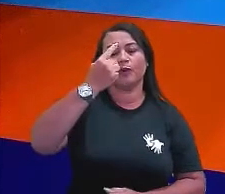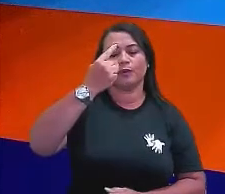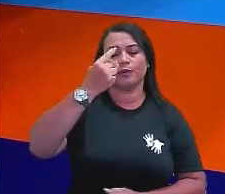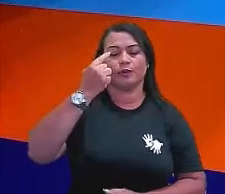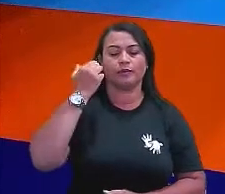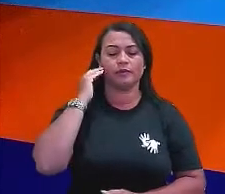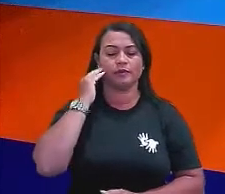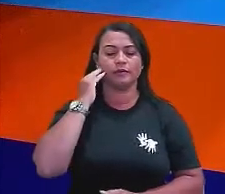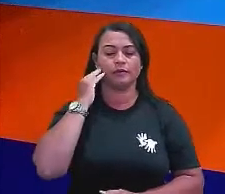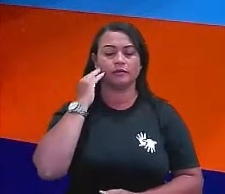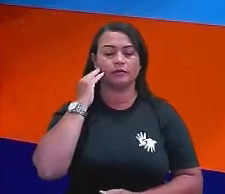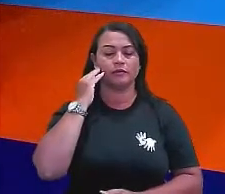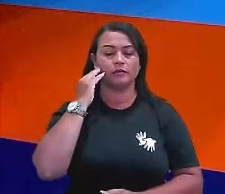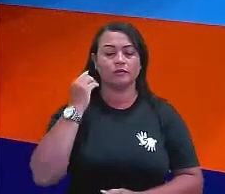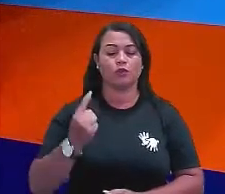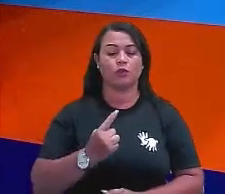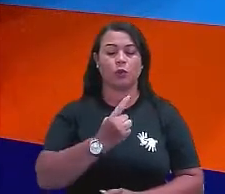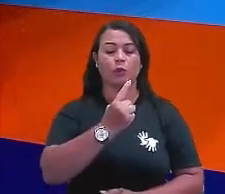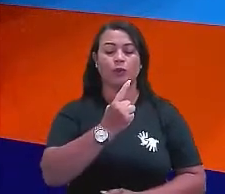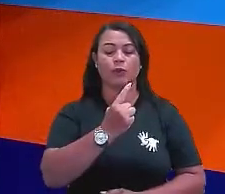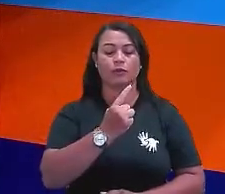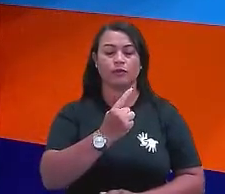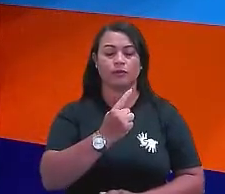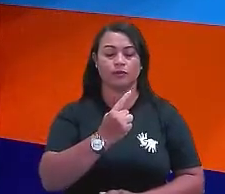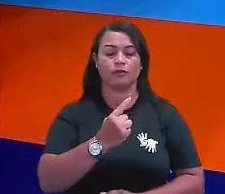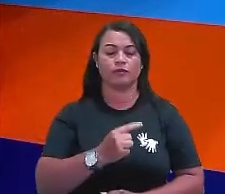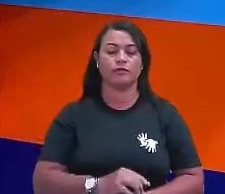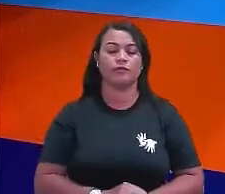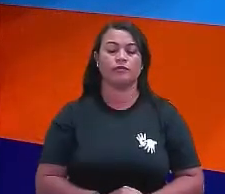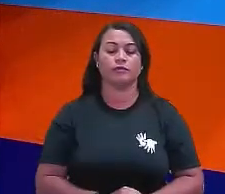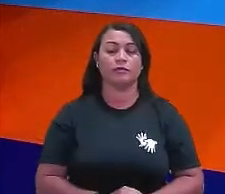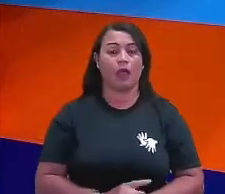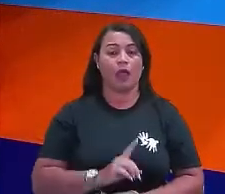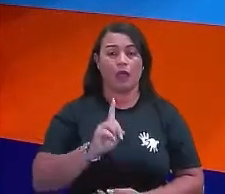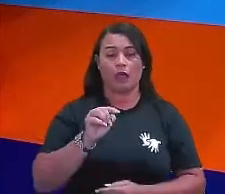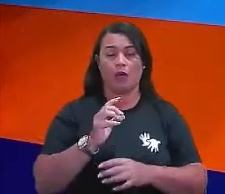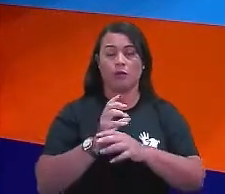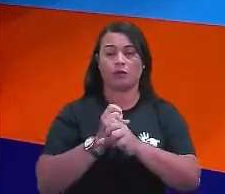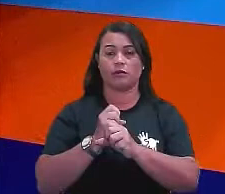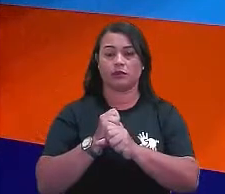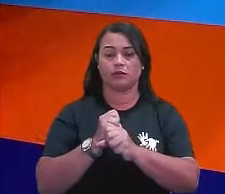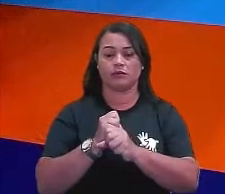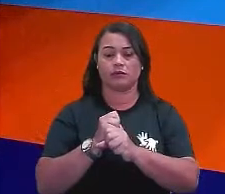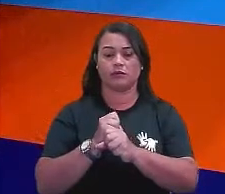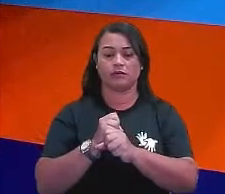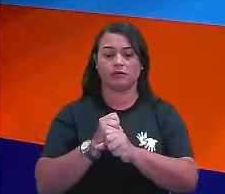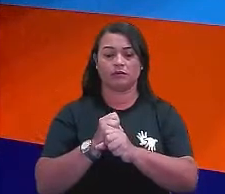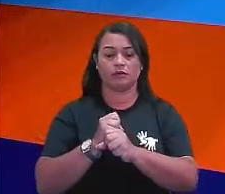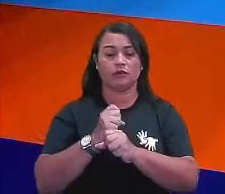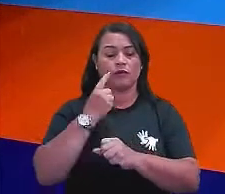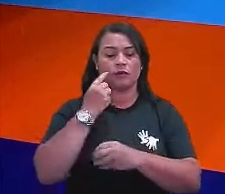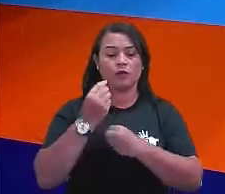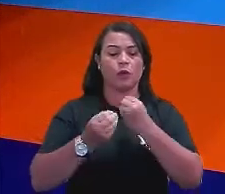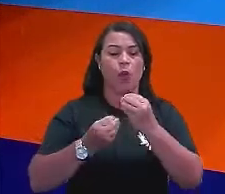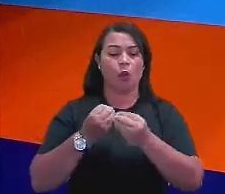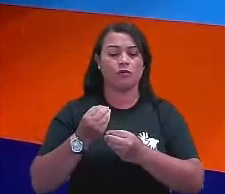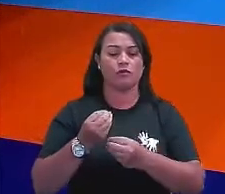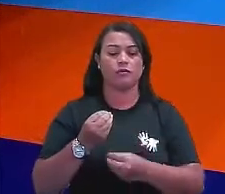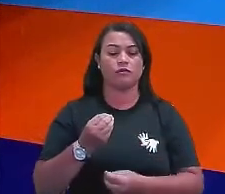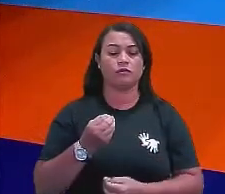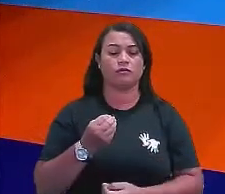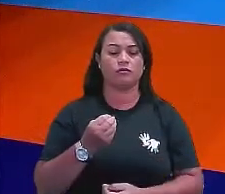em cima, tá vendo? Ó, sobe um, vai um. Então, isso é uma adição com reagrupamento. E aí, eu sigo normal,